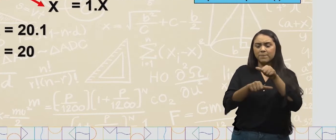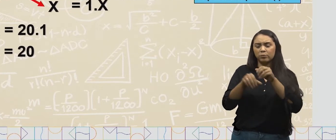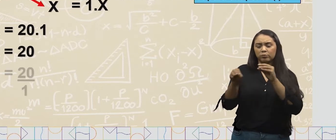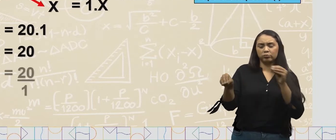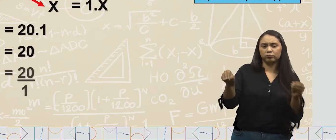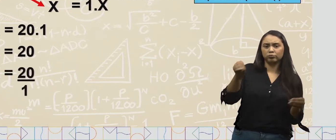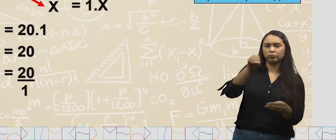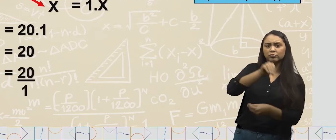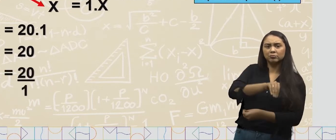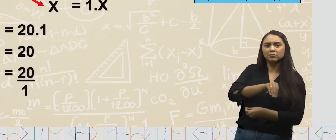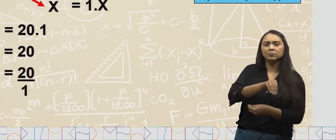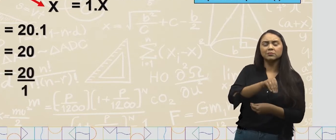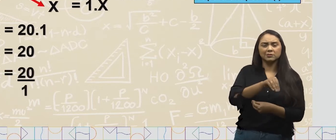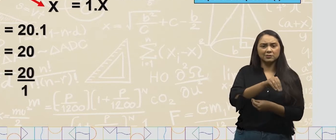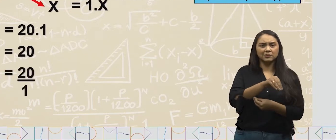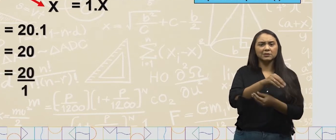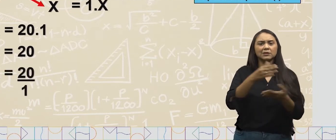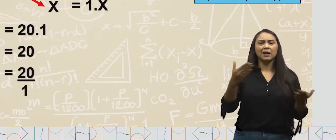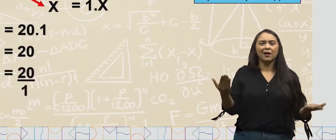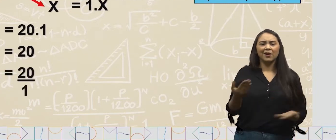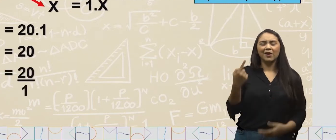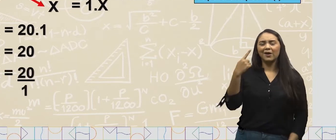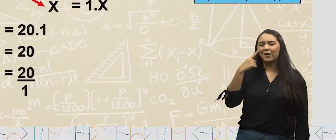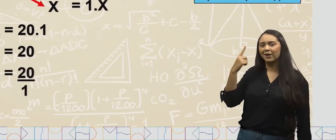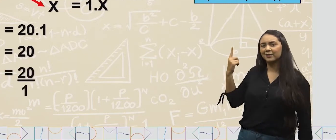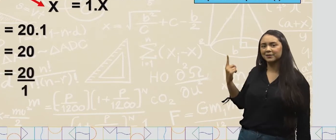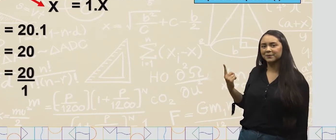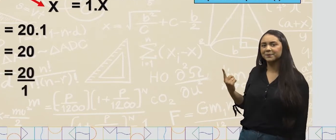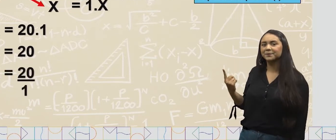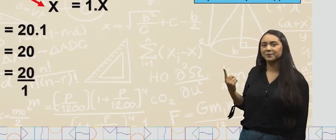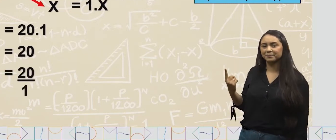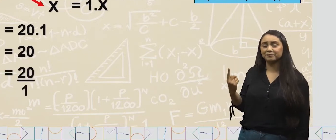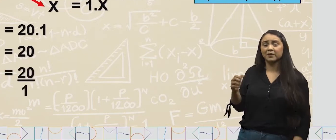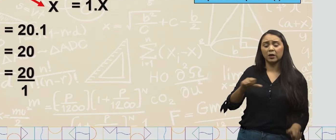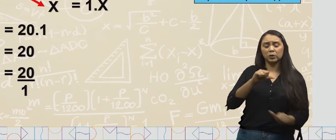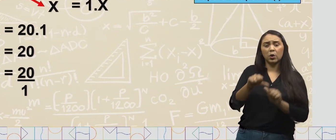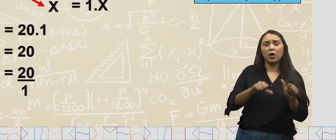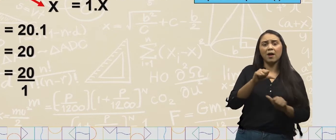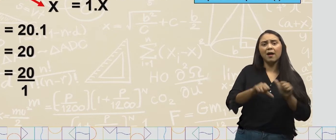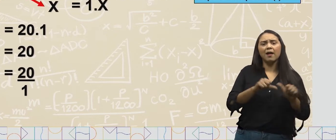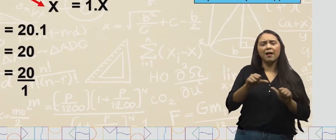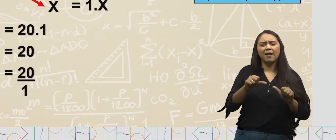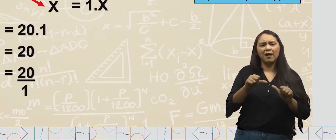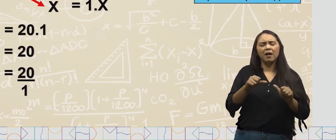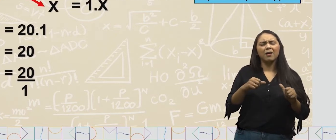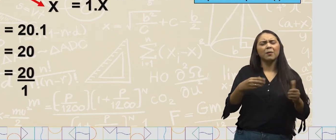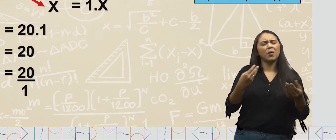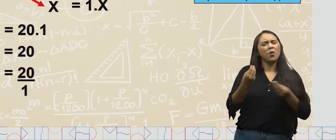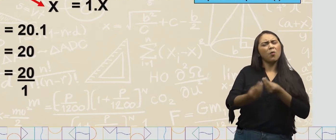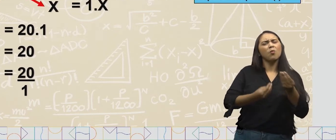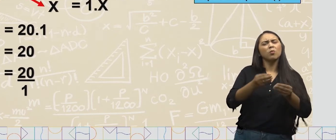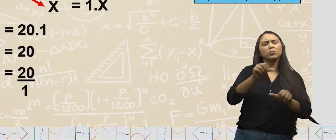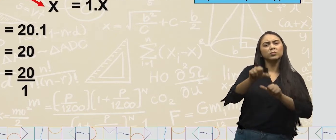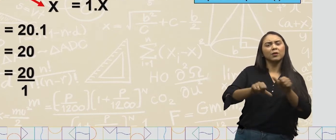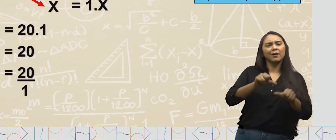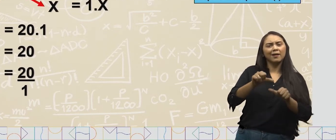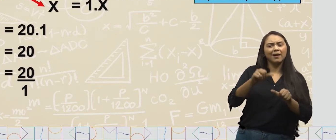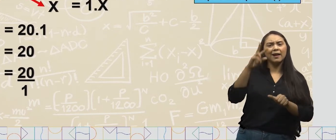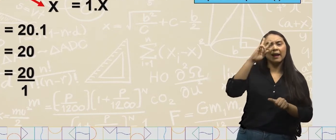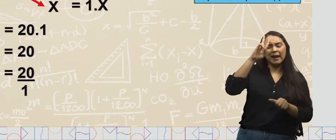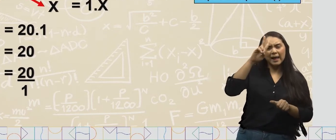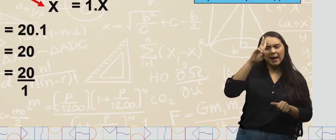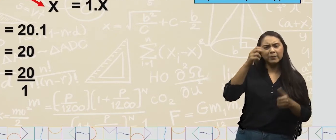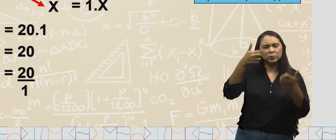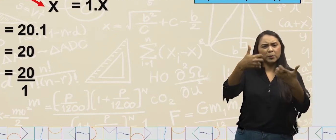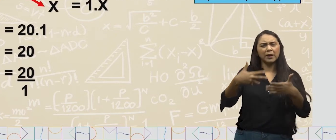outro lado da equação com a operação trocada. Como assim, professor? É a regra